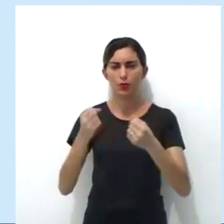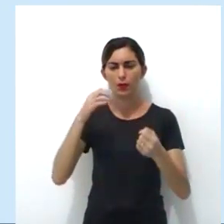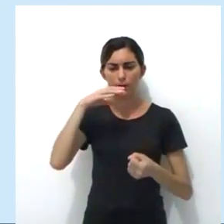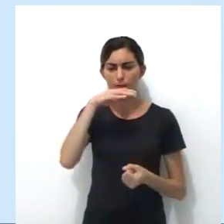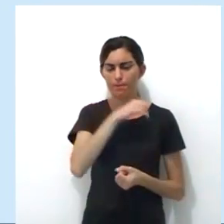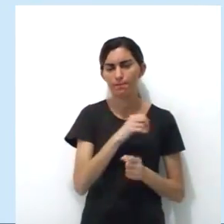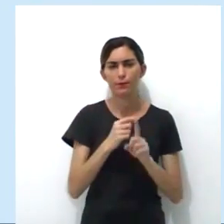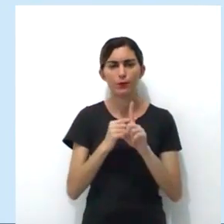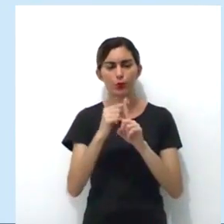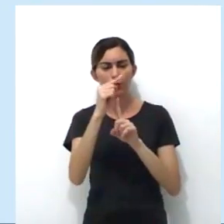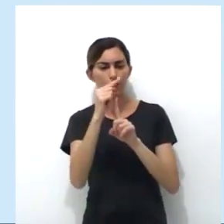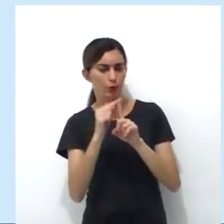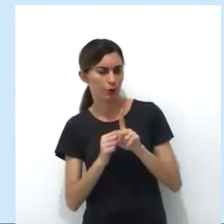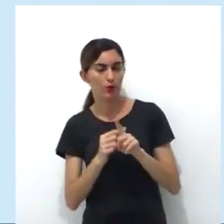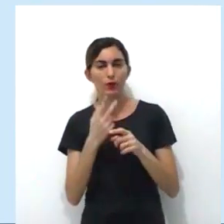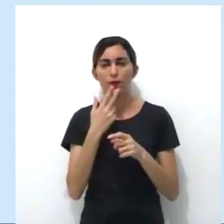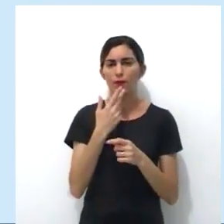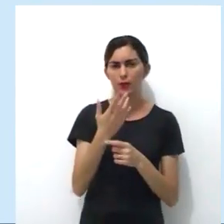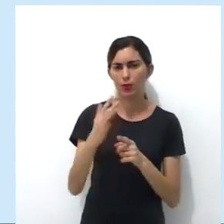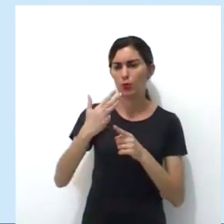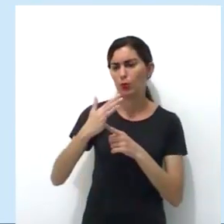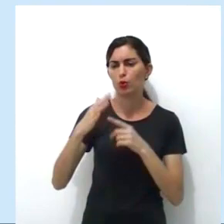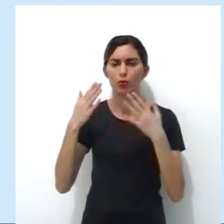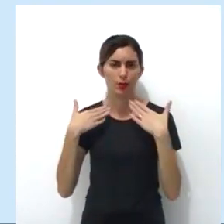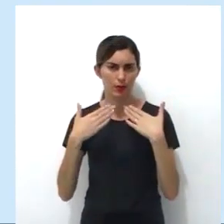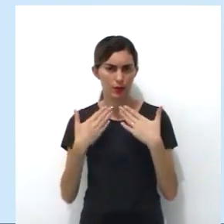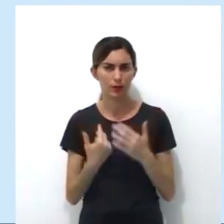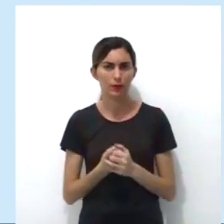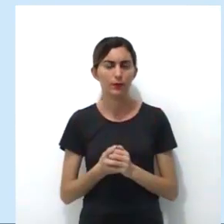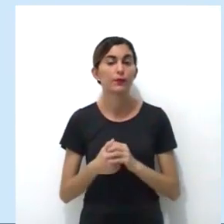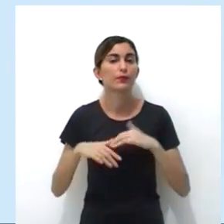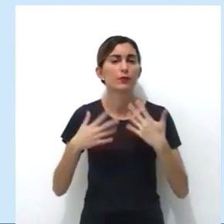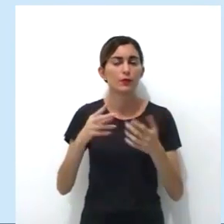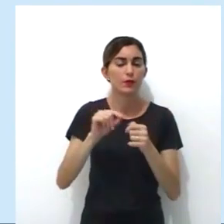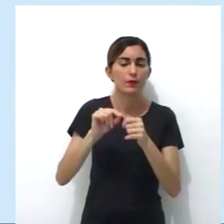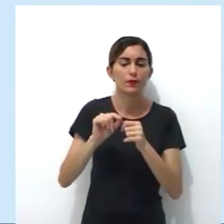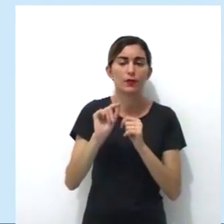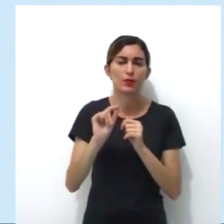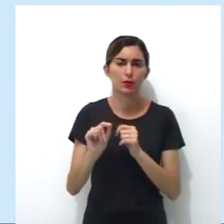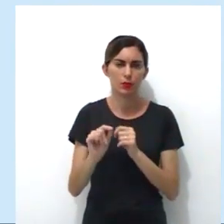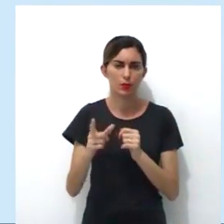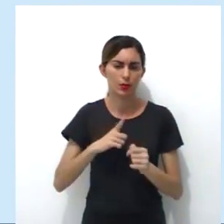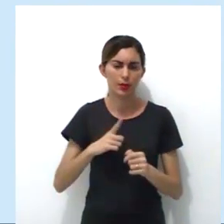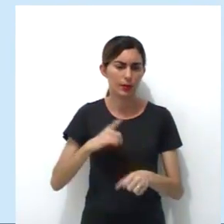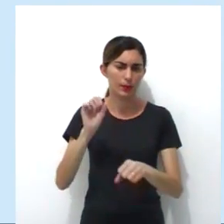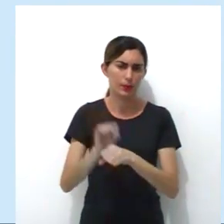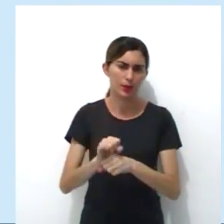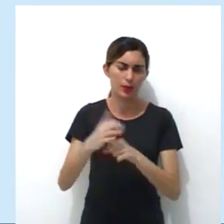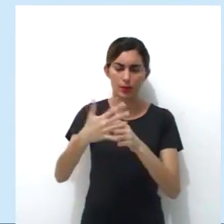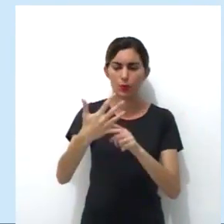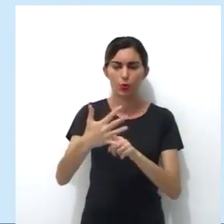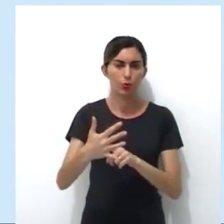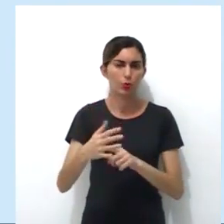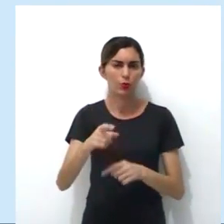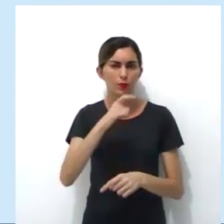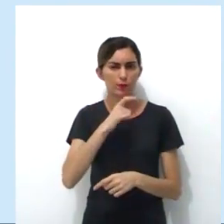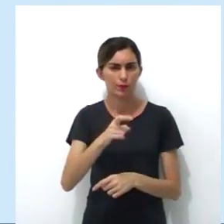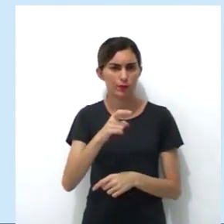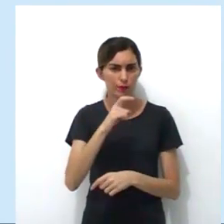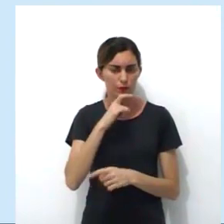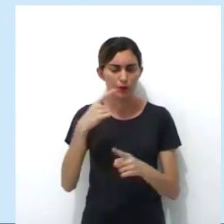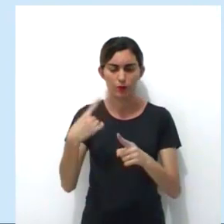resfriando as partes metálicas. Então é importante você saber disso, por quê? Porque se você estiver numa situação, como eu já passei, por exemplo,